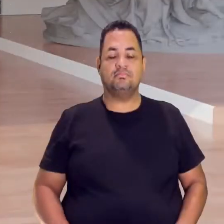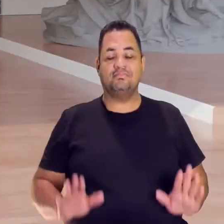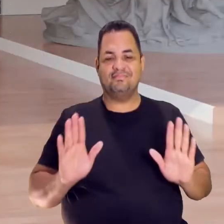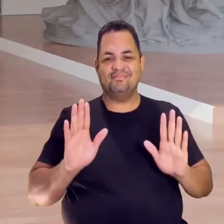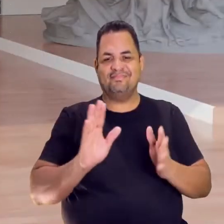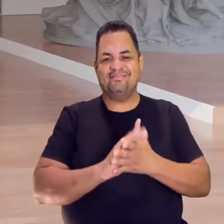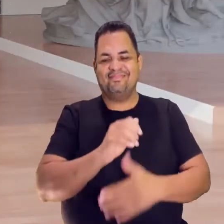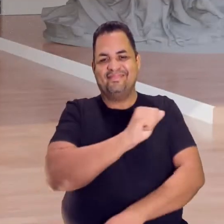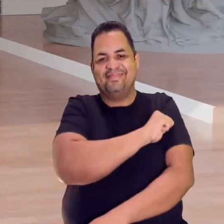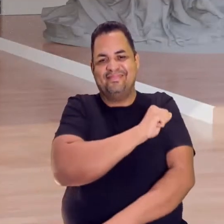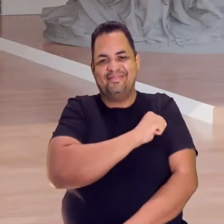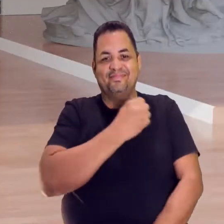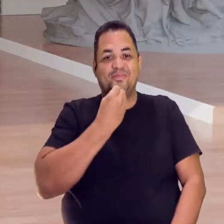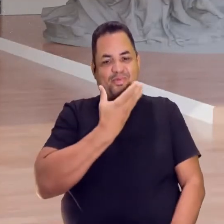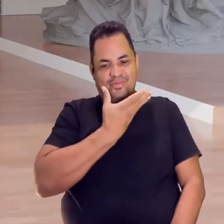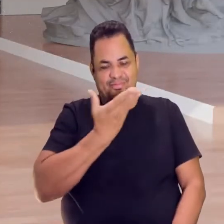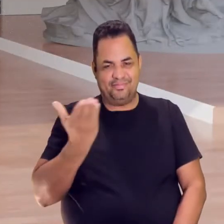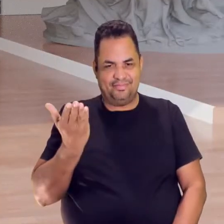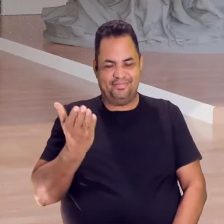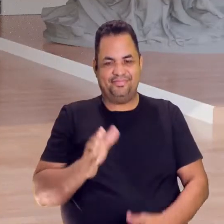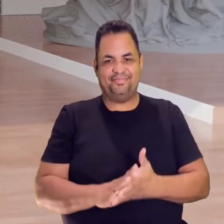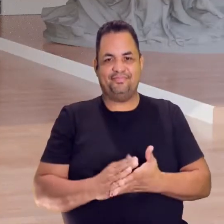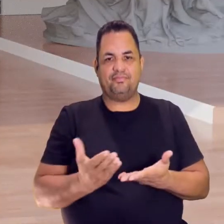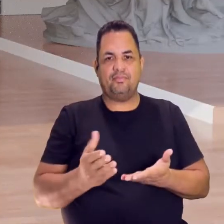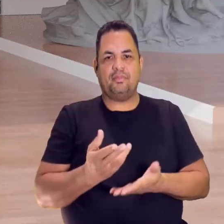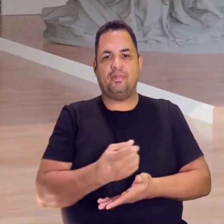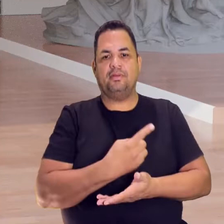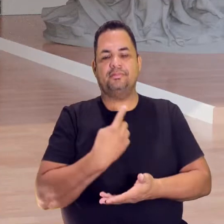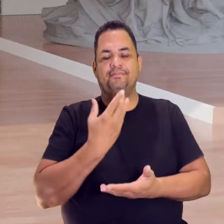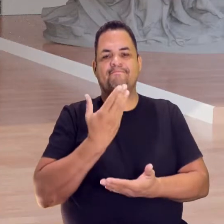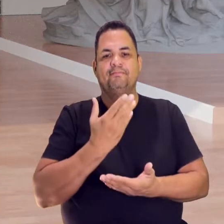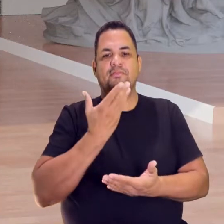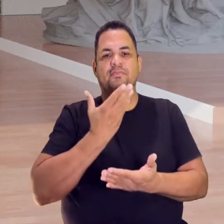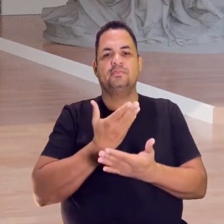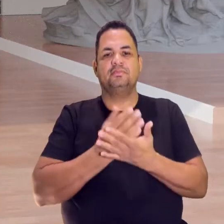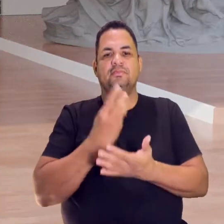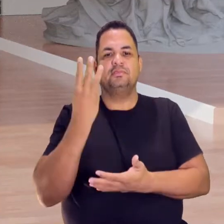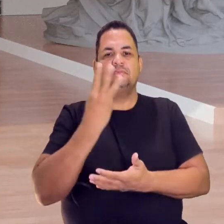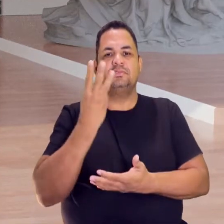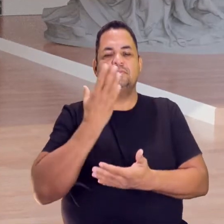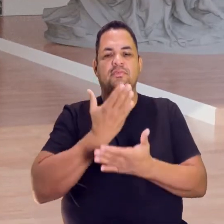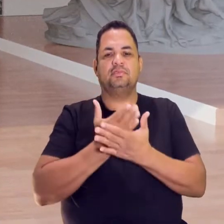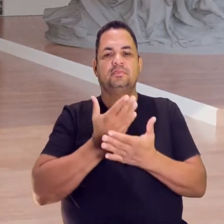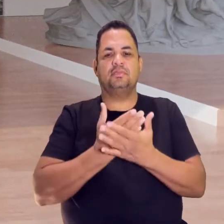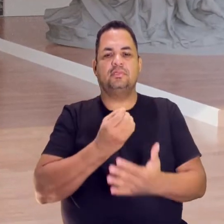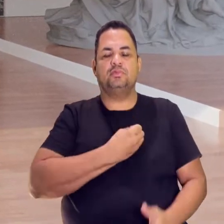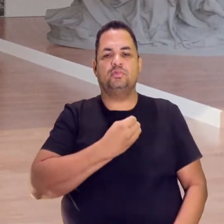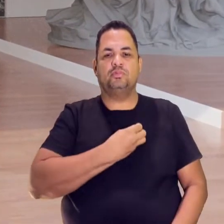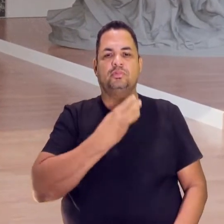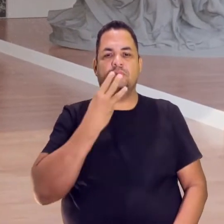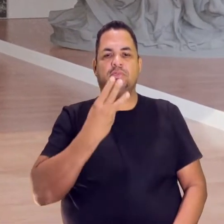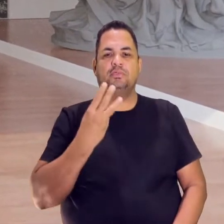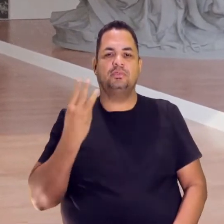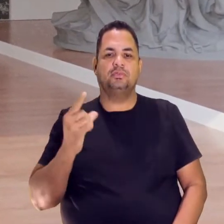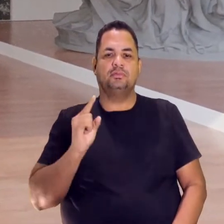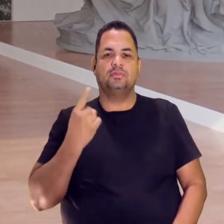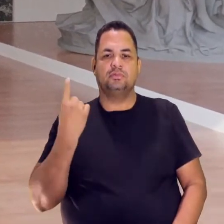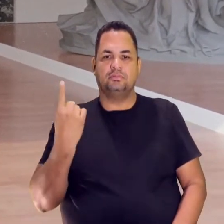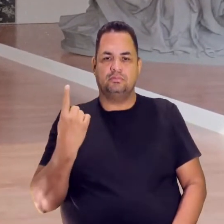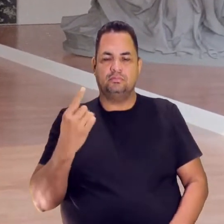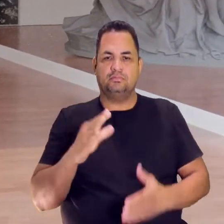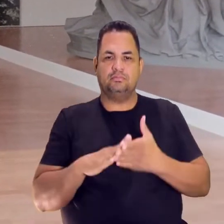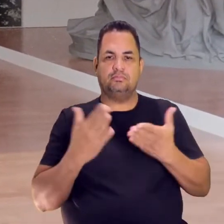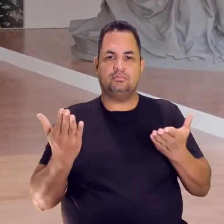Olá, alunos, tudo bem? Pois é, nossa terceira aula da unidade 3, aula 33.1, né? Nós